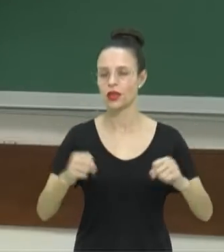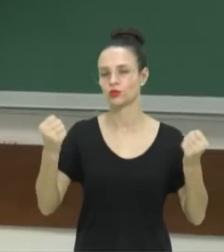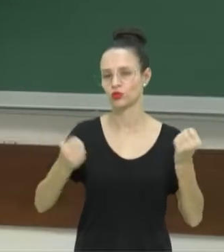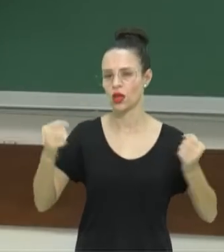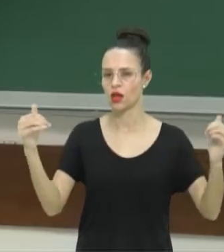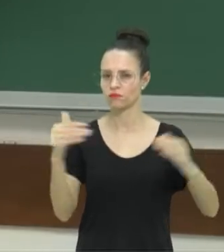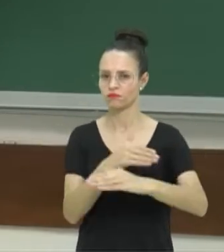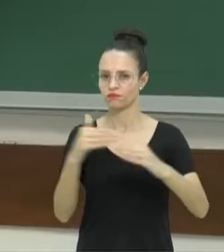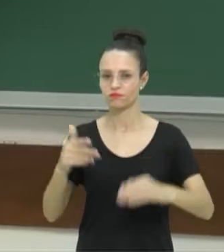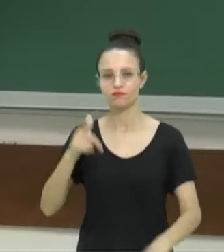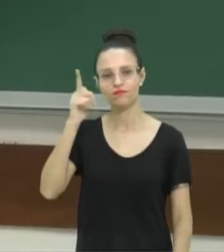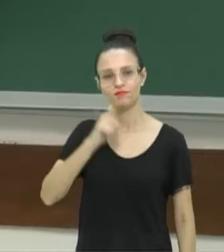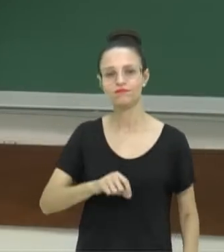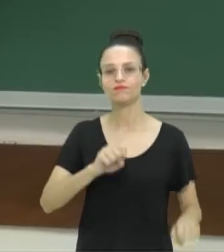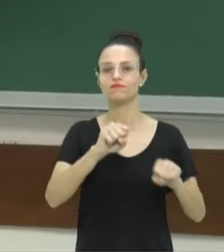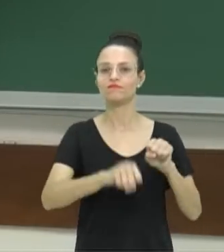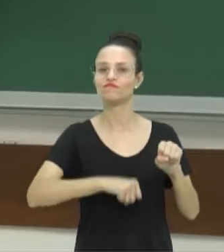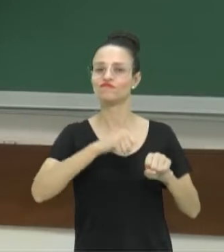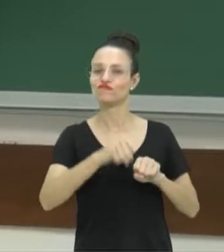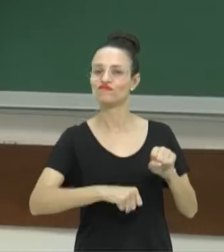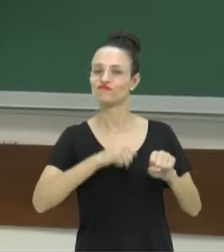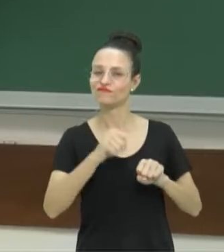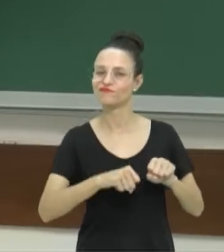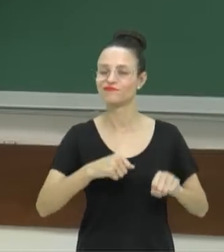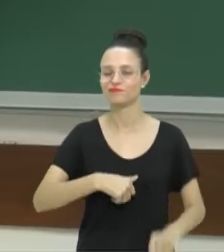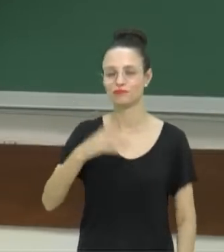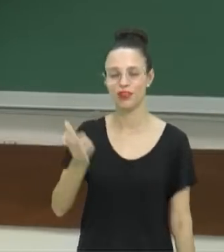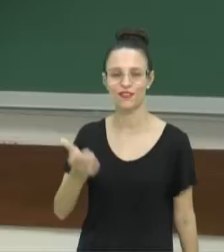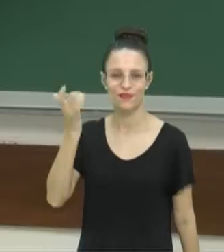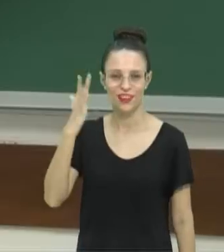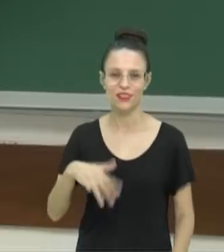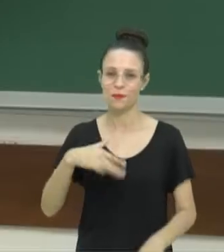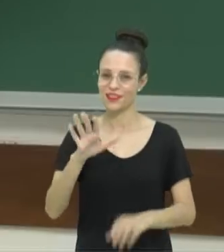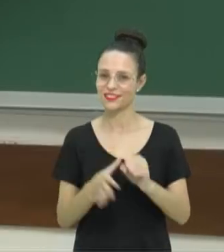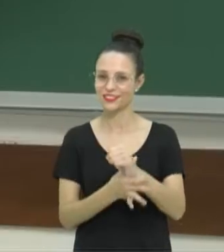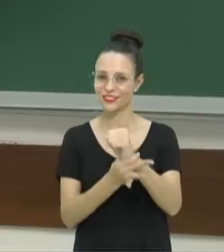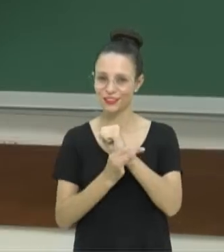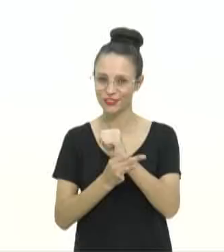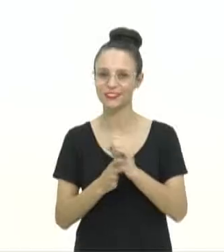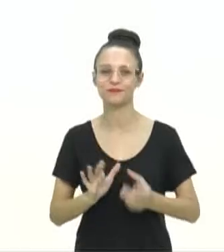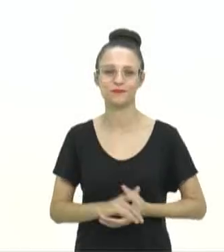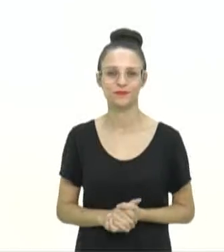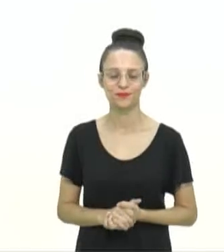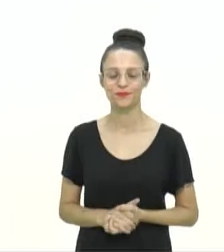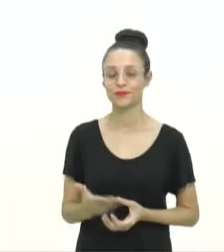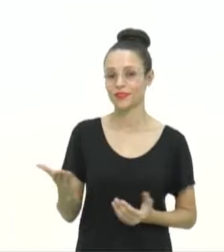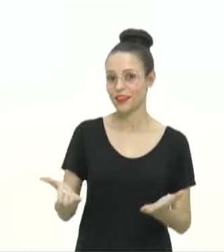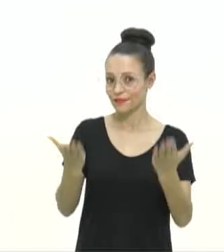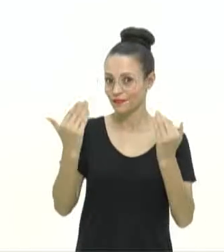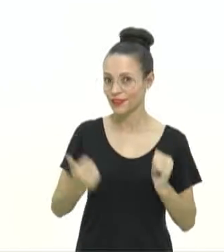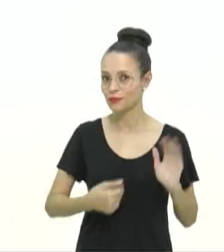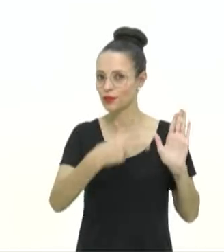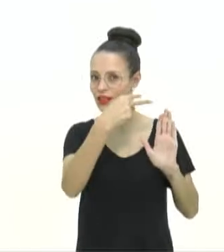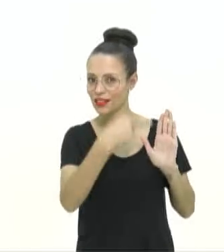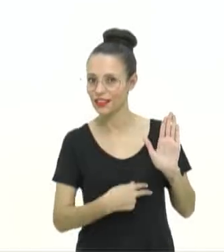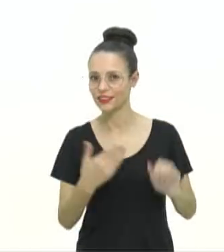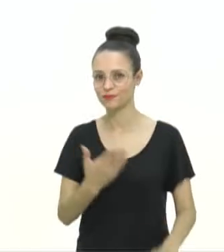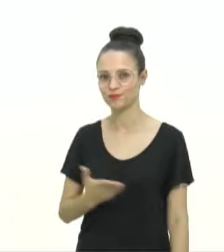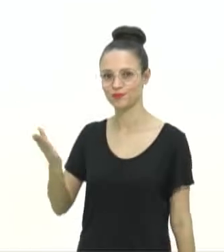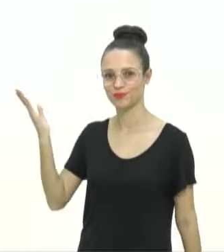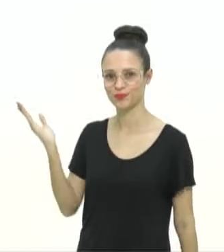você consiga lá pedalar com mais facilidade, com mais segurança. Nós vamos ler um textozinho